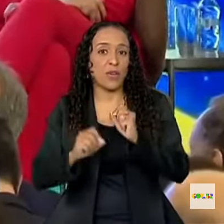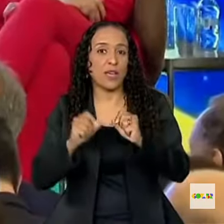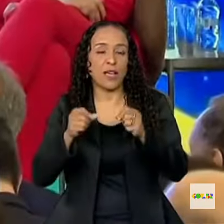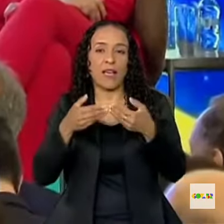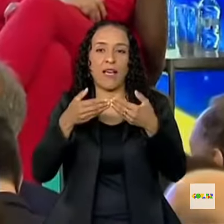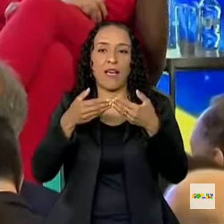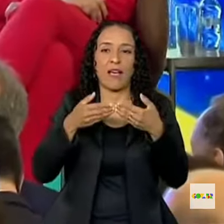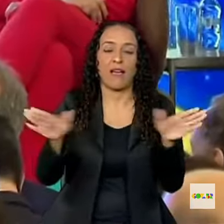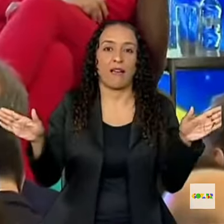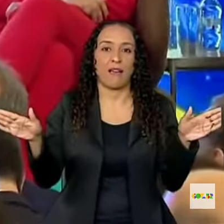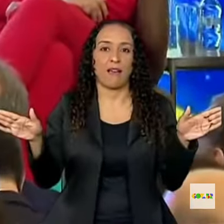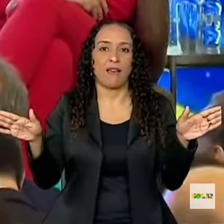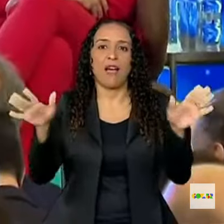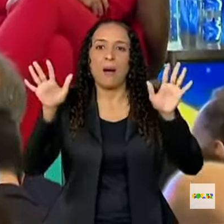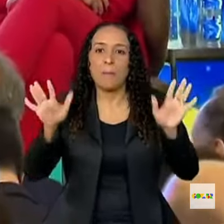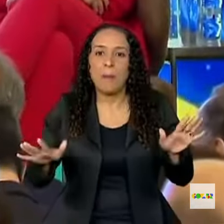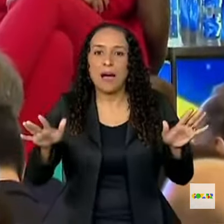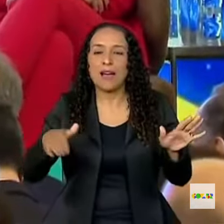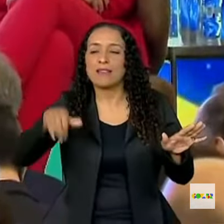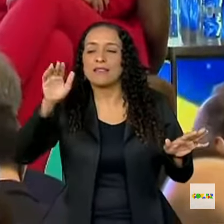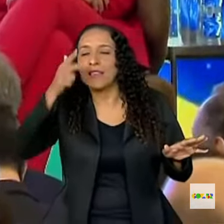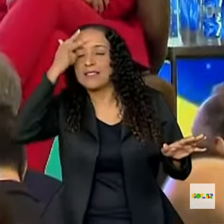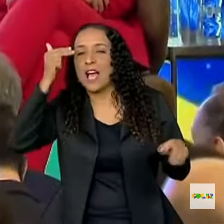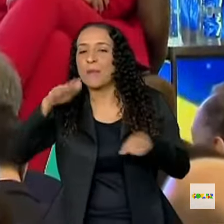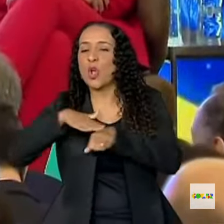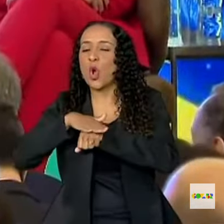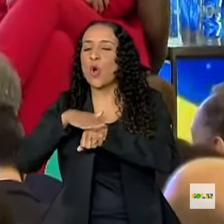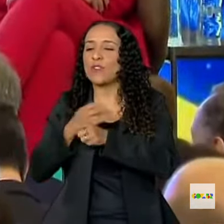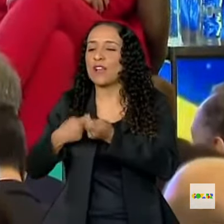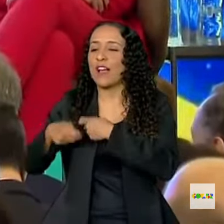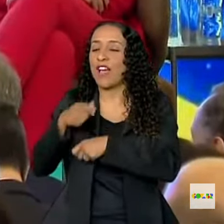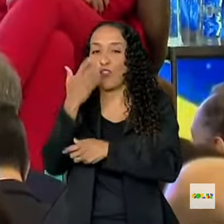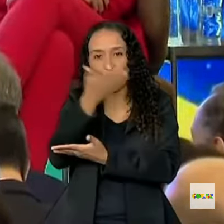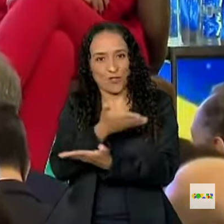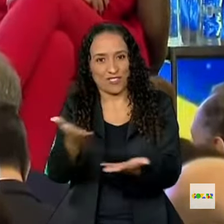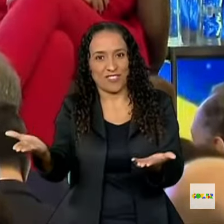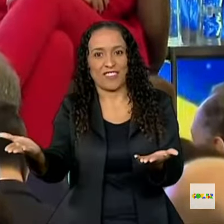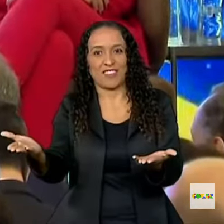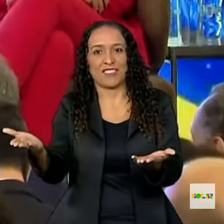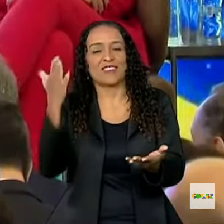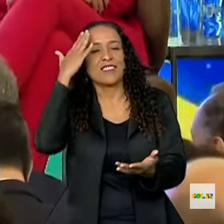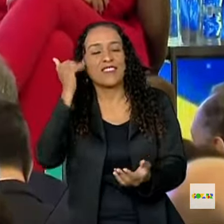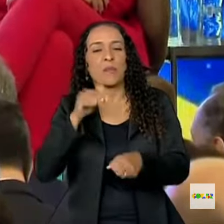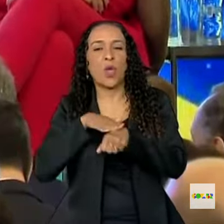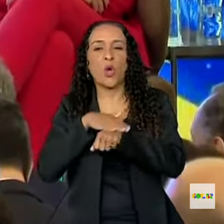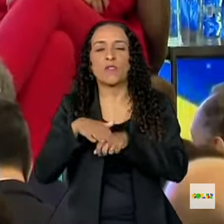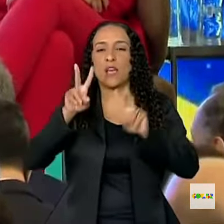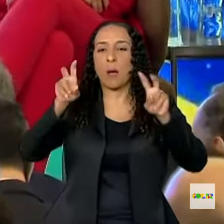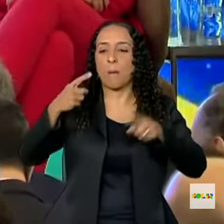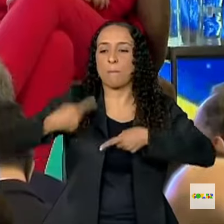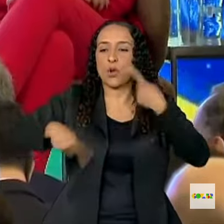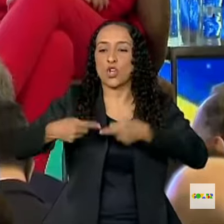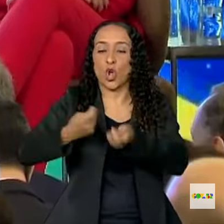é mas quem sabe conversar sobre negócios quem sabe conversar sobre polí come